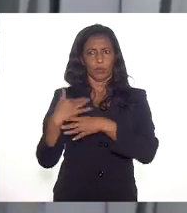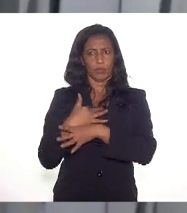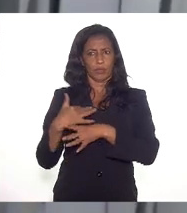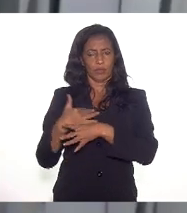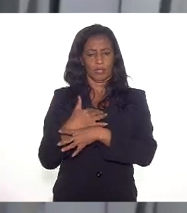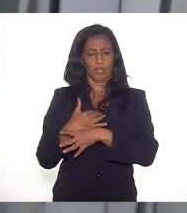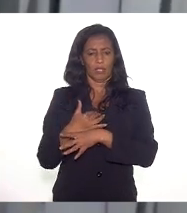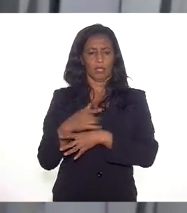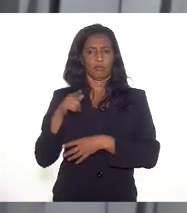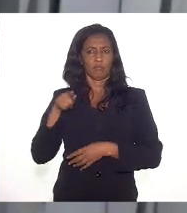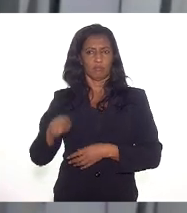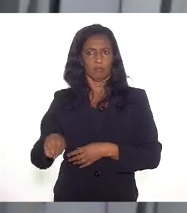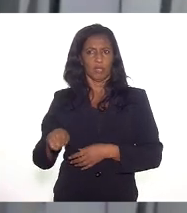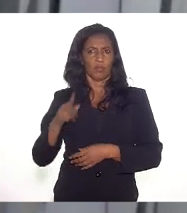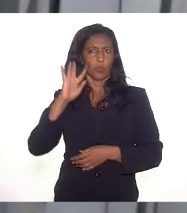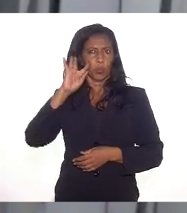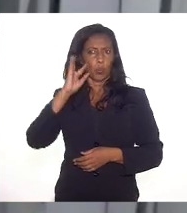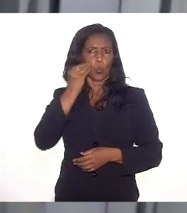região,